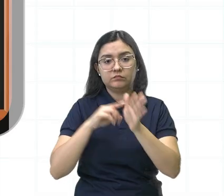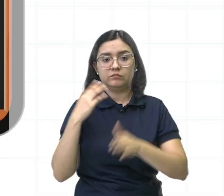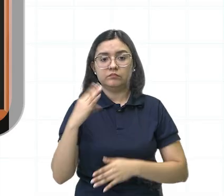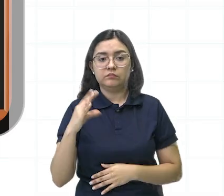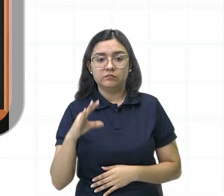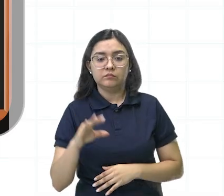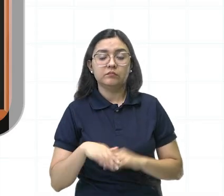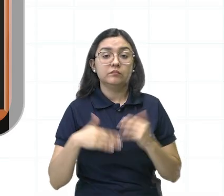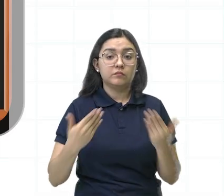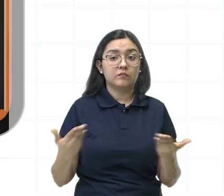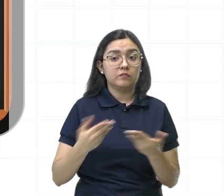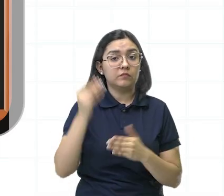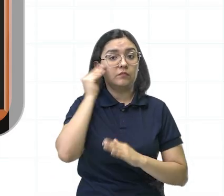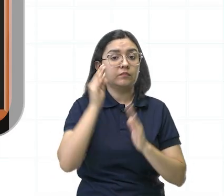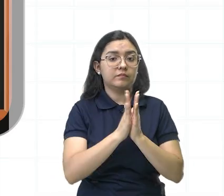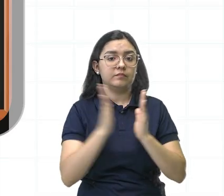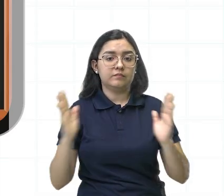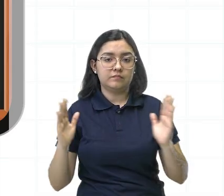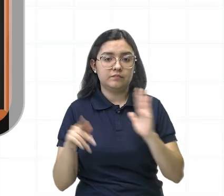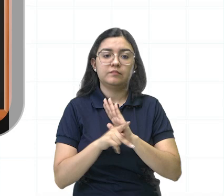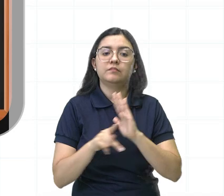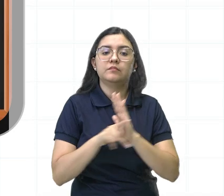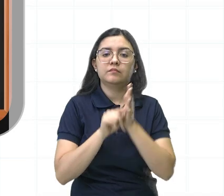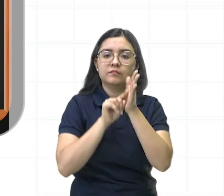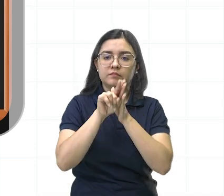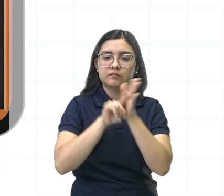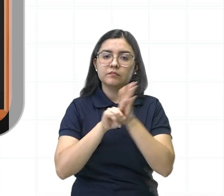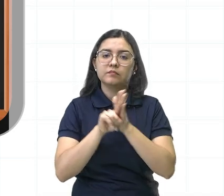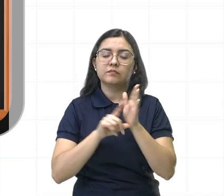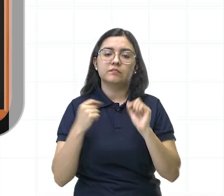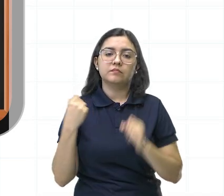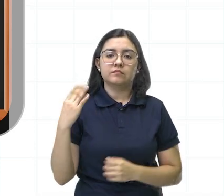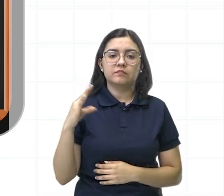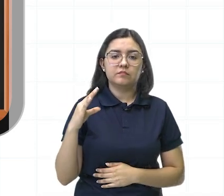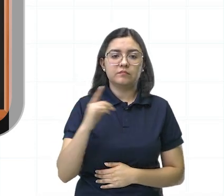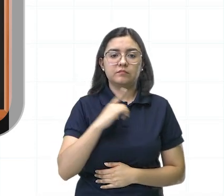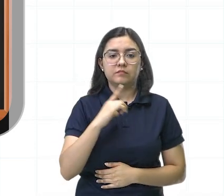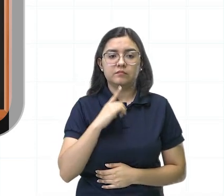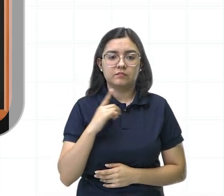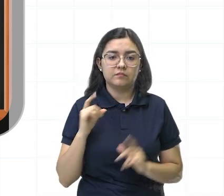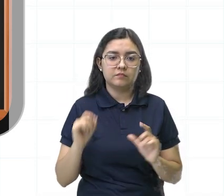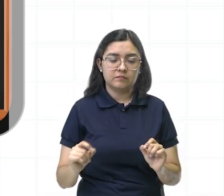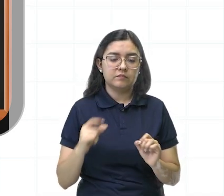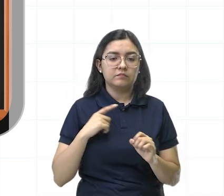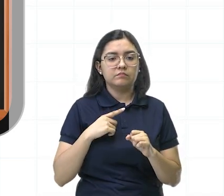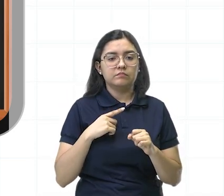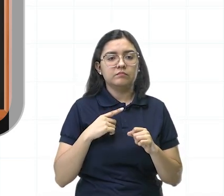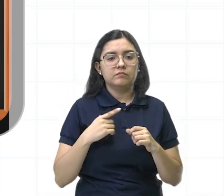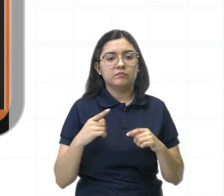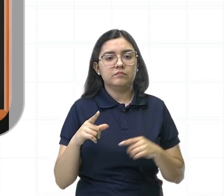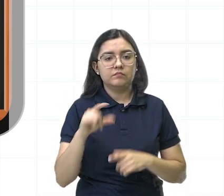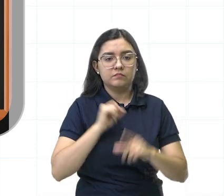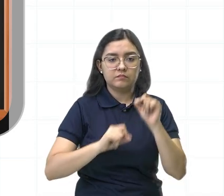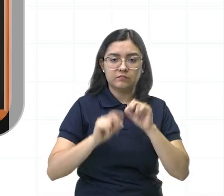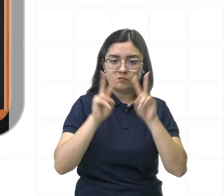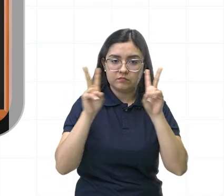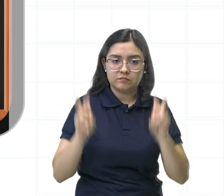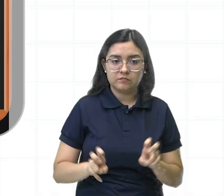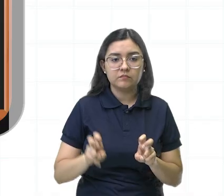científica. E vamos ver os passos agora da investigação científica. Nós temos aí, basicamente, escolher o